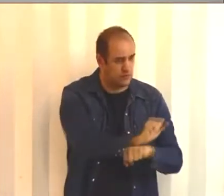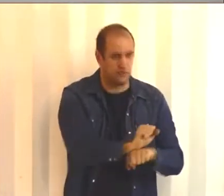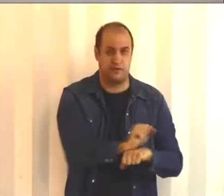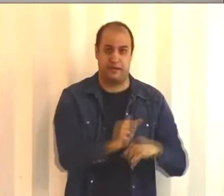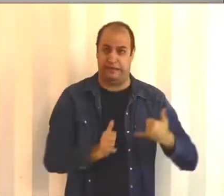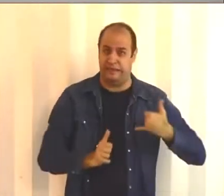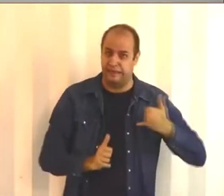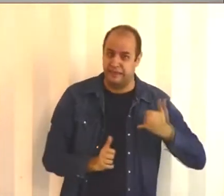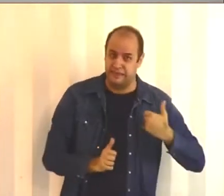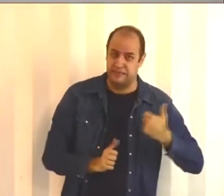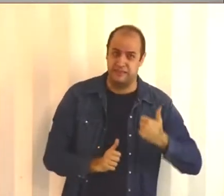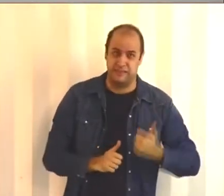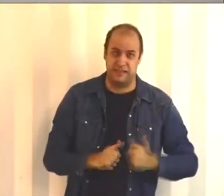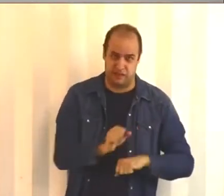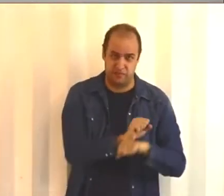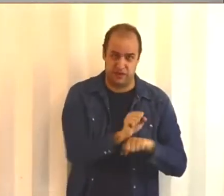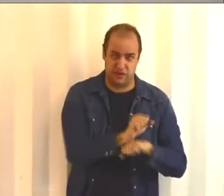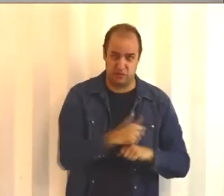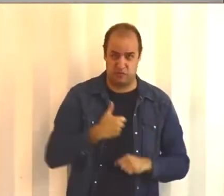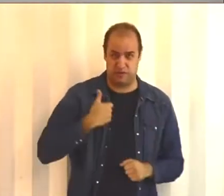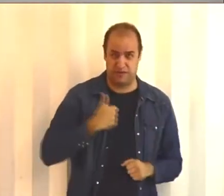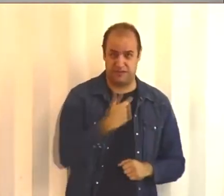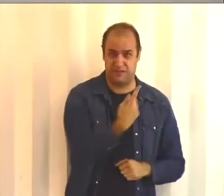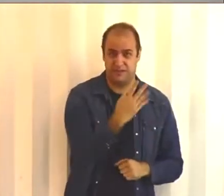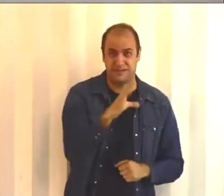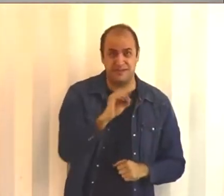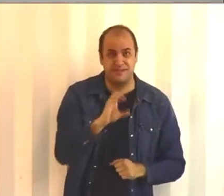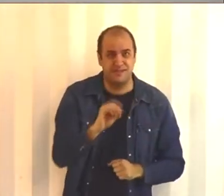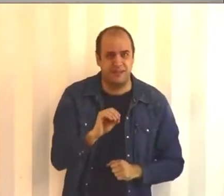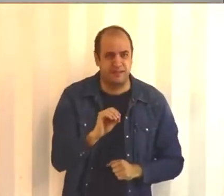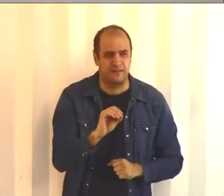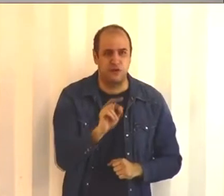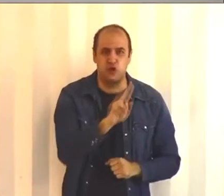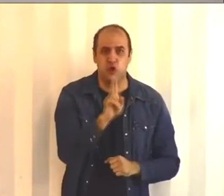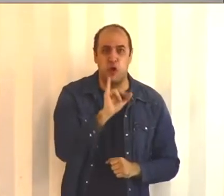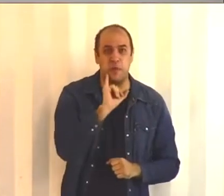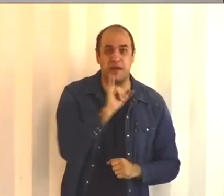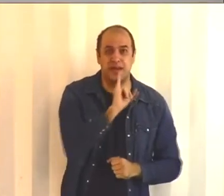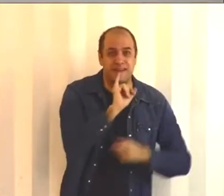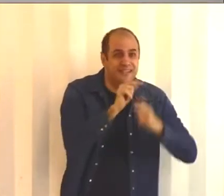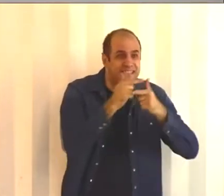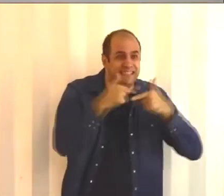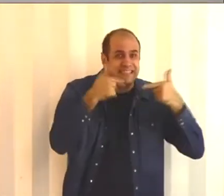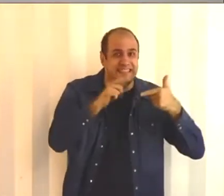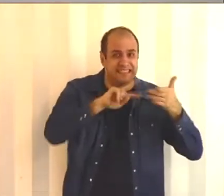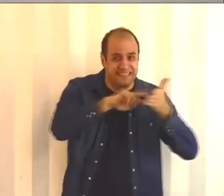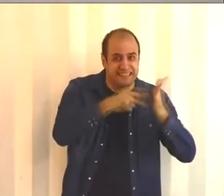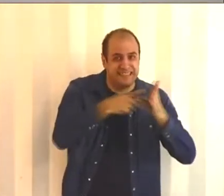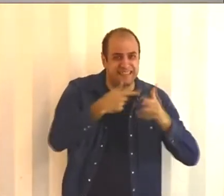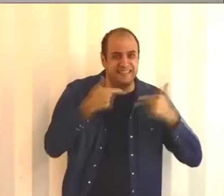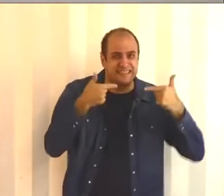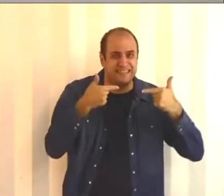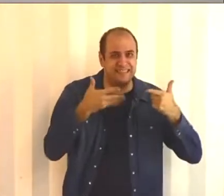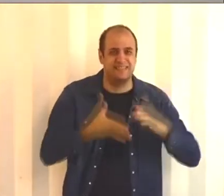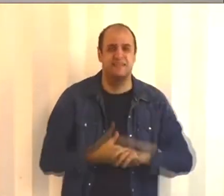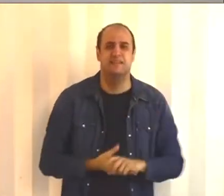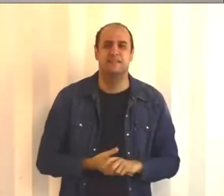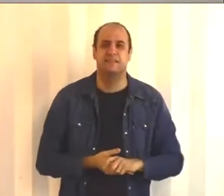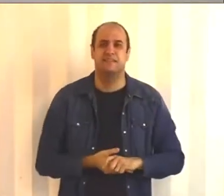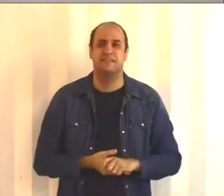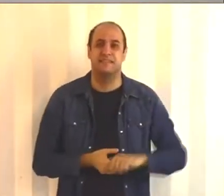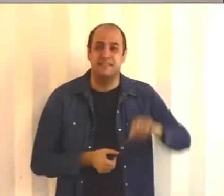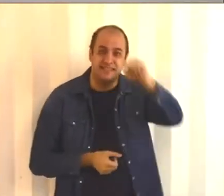100 anos quando lhe nasceu Isaque, seu filho, lembrem, o nome é riso, sorriso. E disse Sara: Deus me